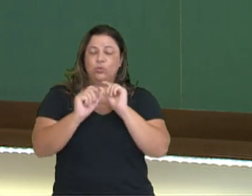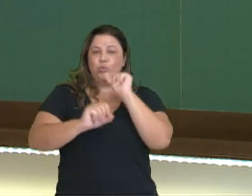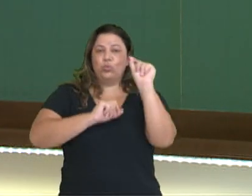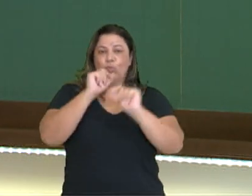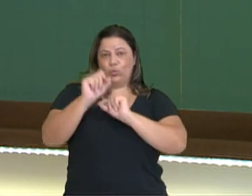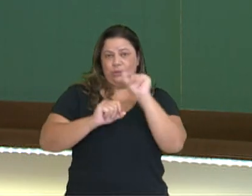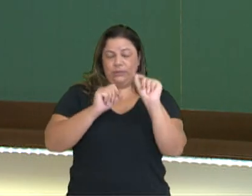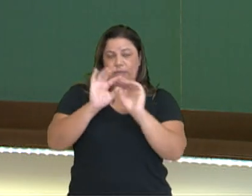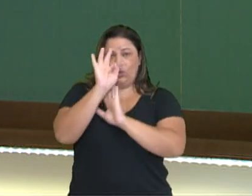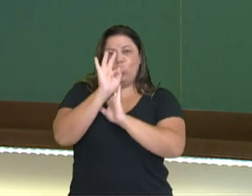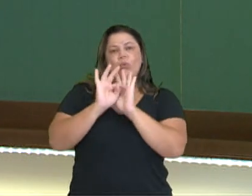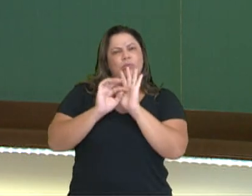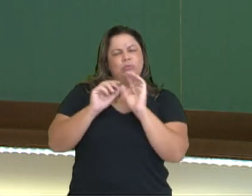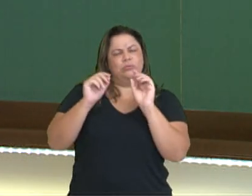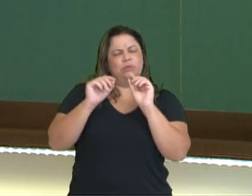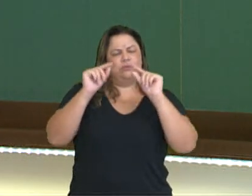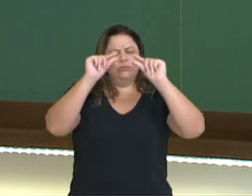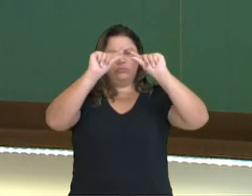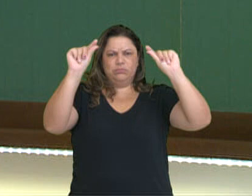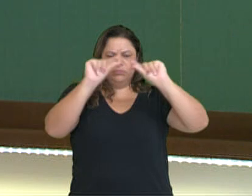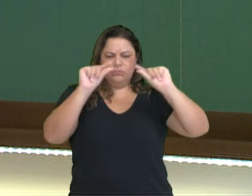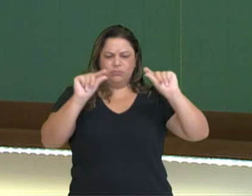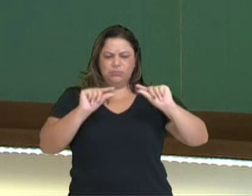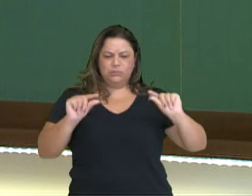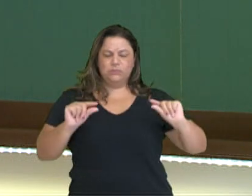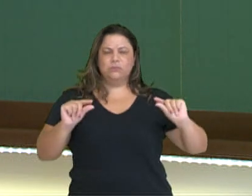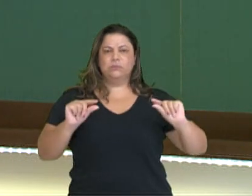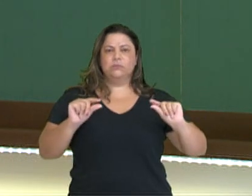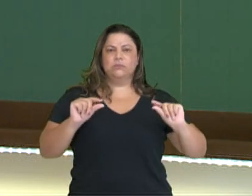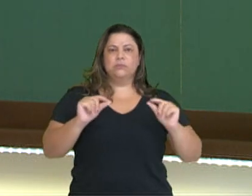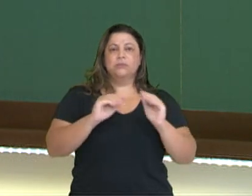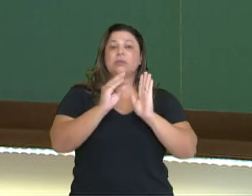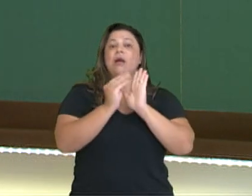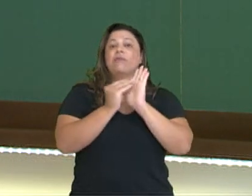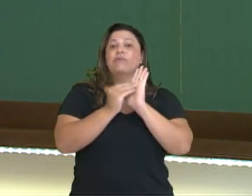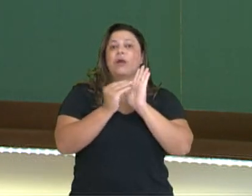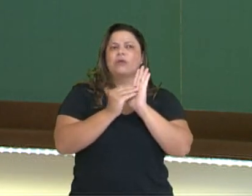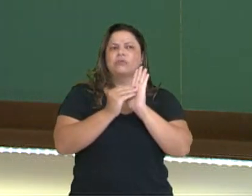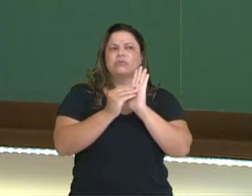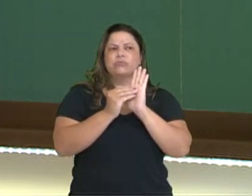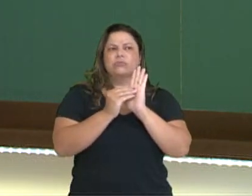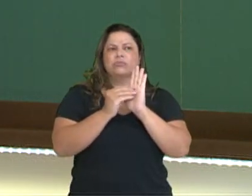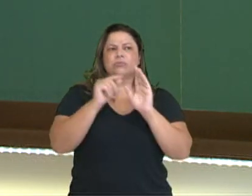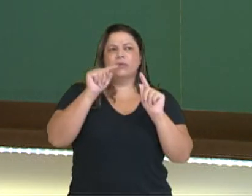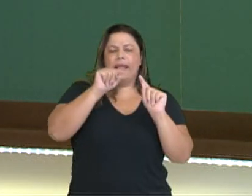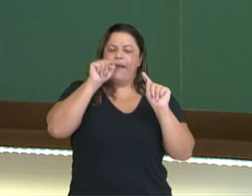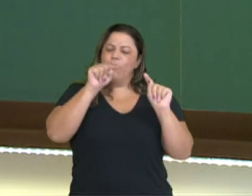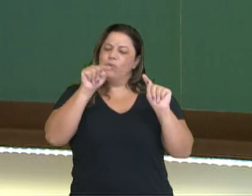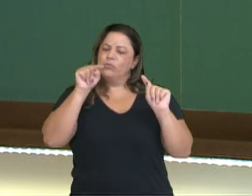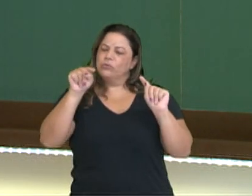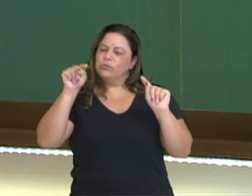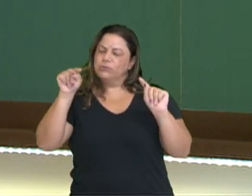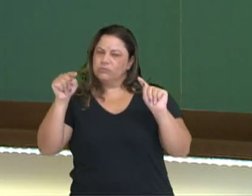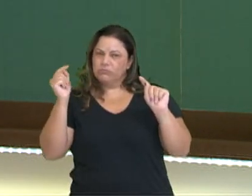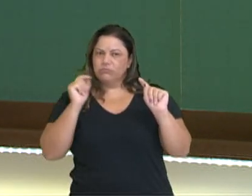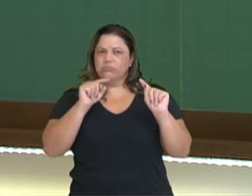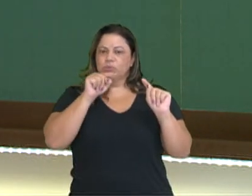isso? Olha a primeira frase. Há muito tempo que seu marido, está incompleta, tem as reticências